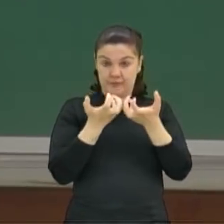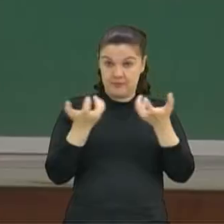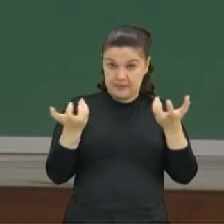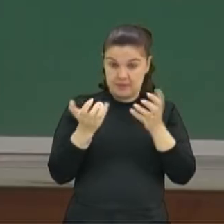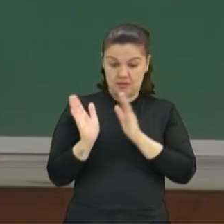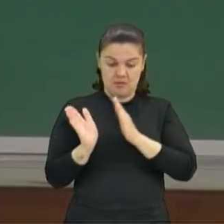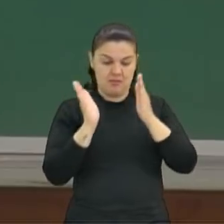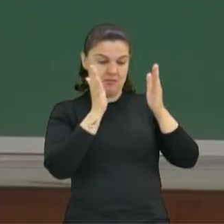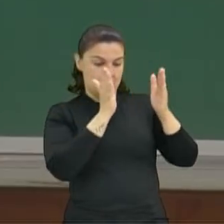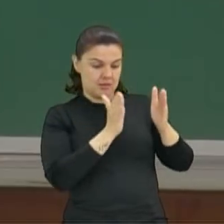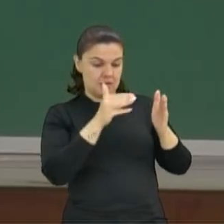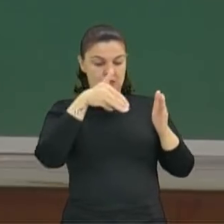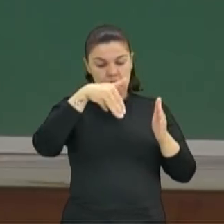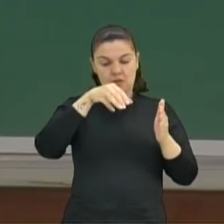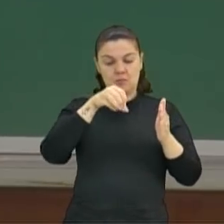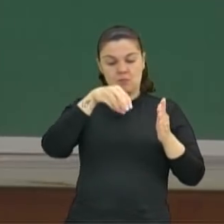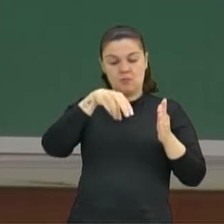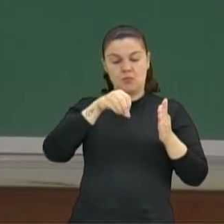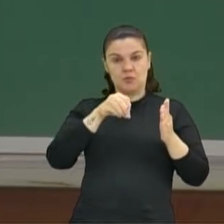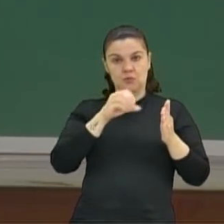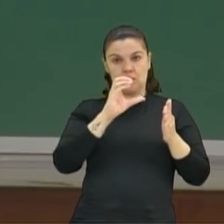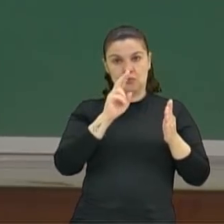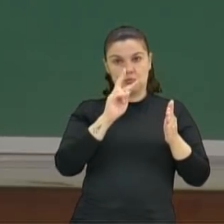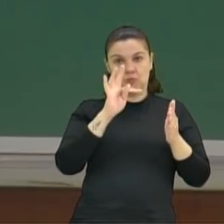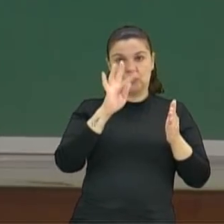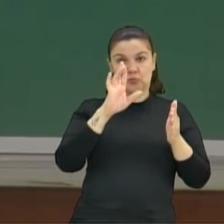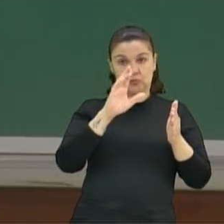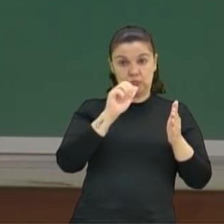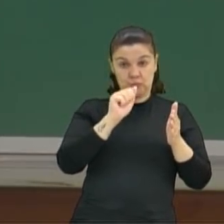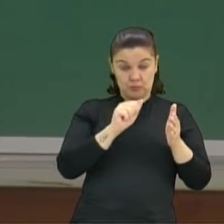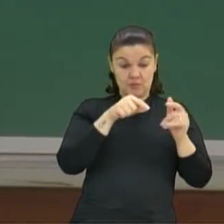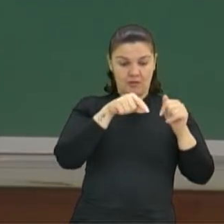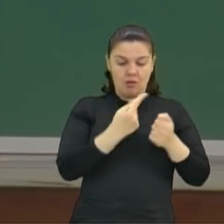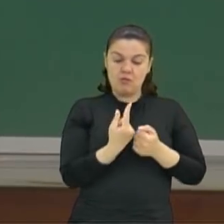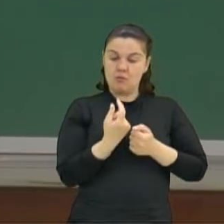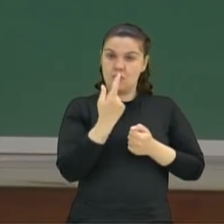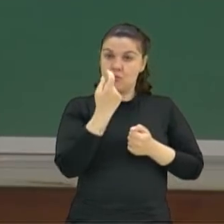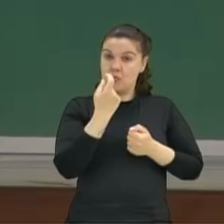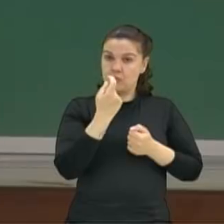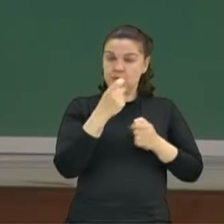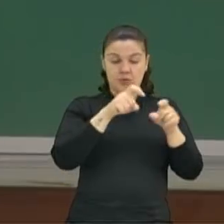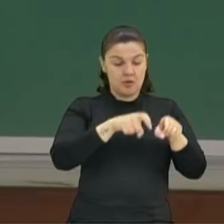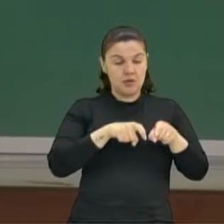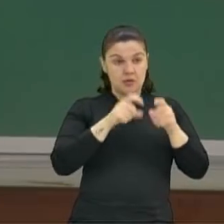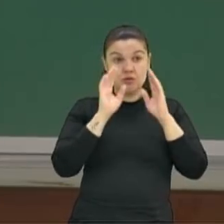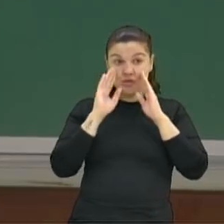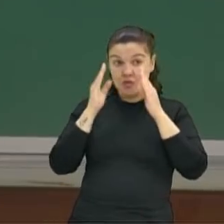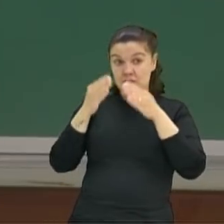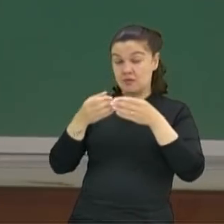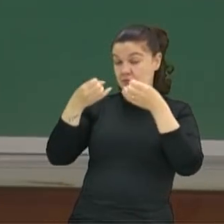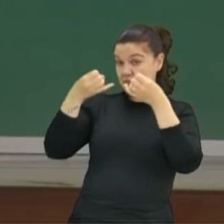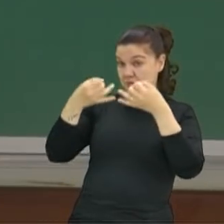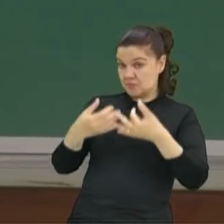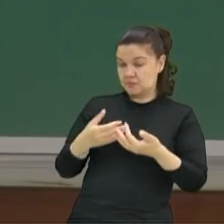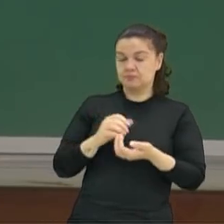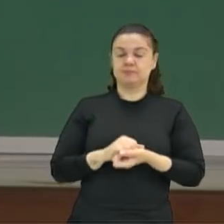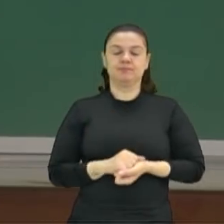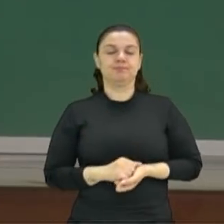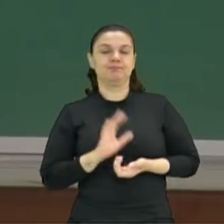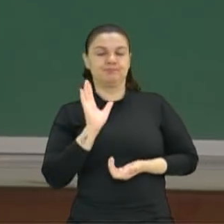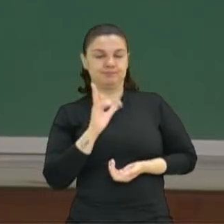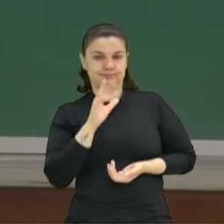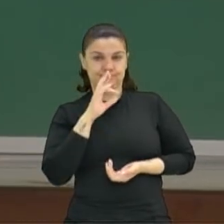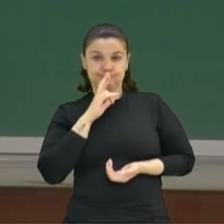Já monocultura é um único produto. Então, na própria pergunta, a gente já tinha a nossa